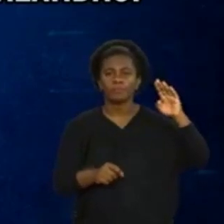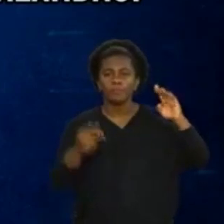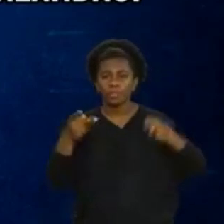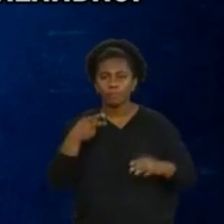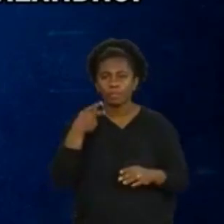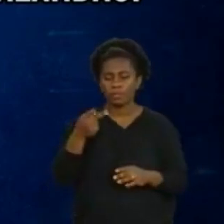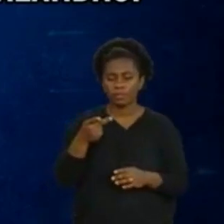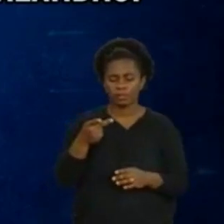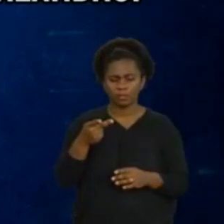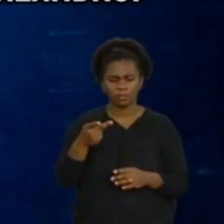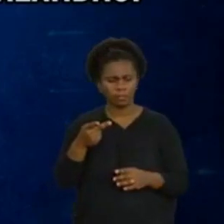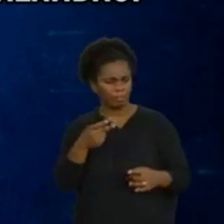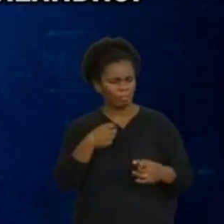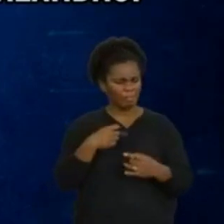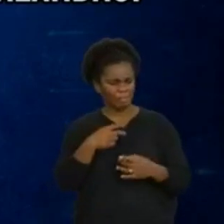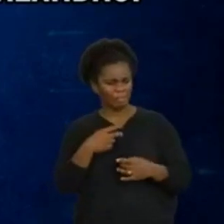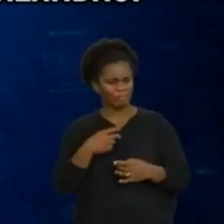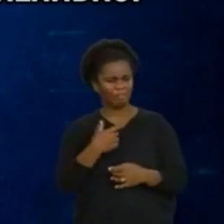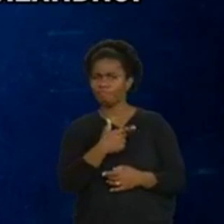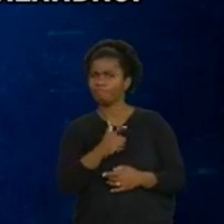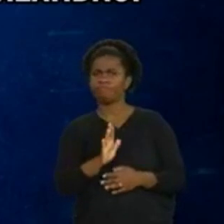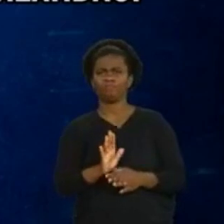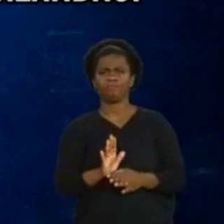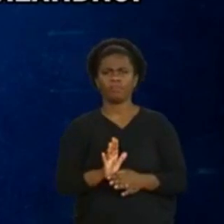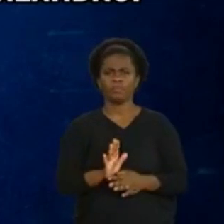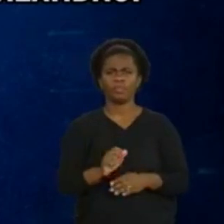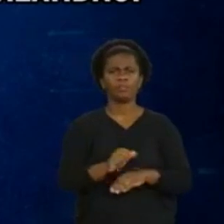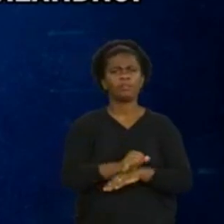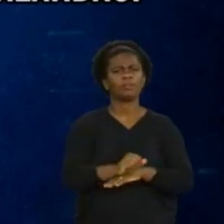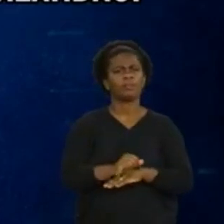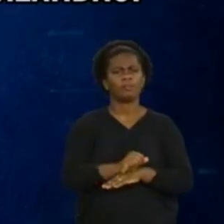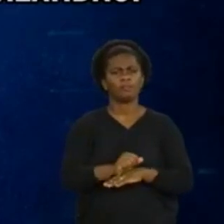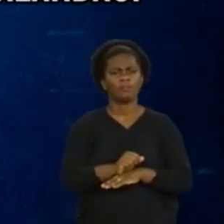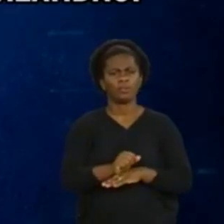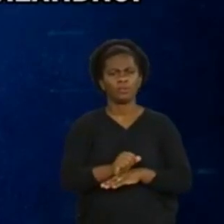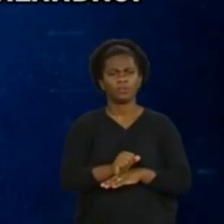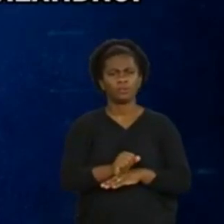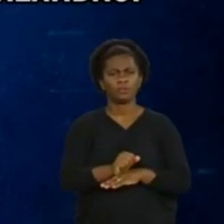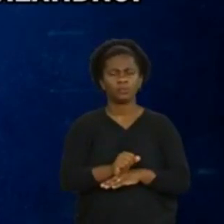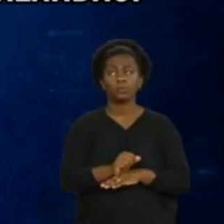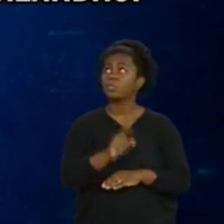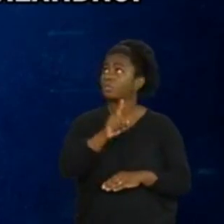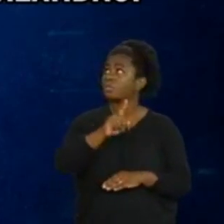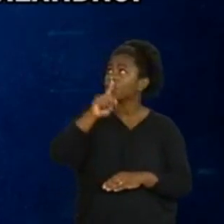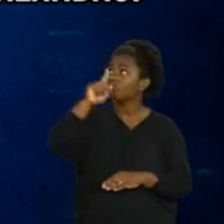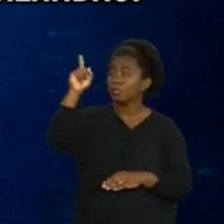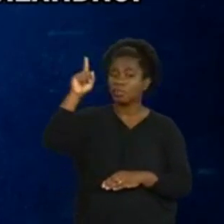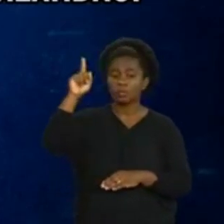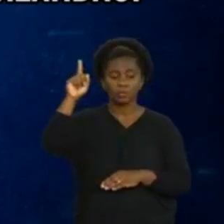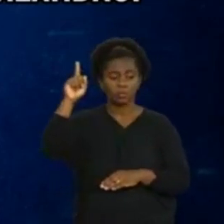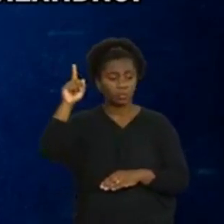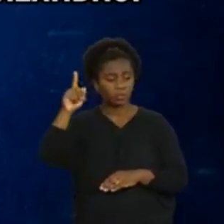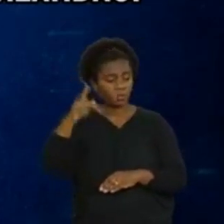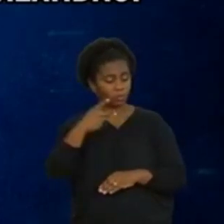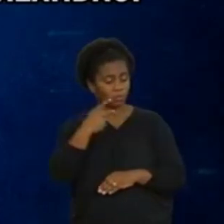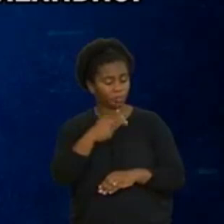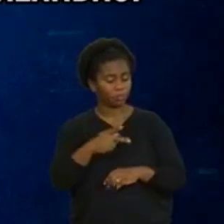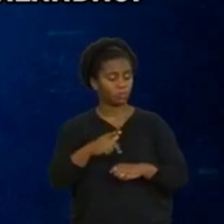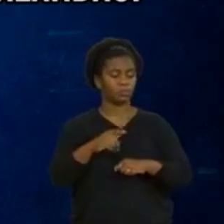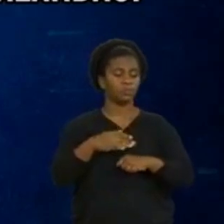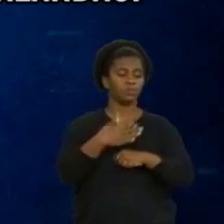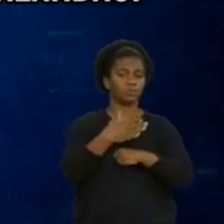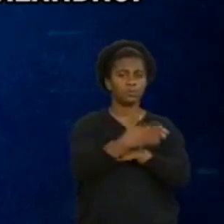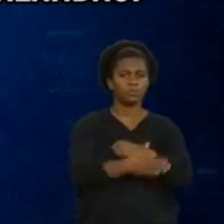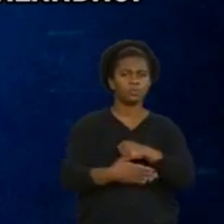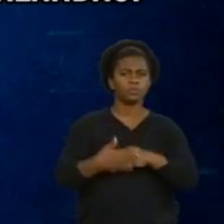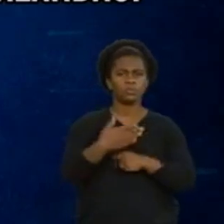dizendo: não temas, Abrão, eu sou o teu escudo, e o